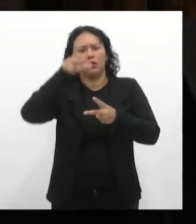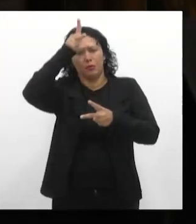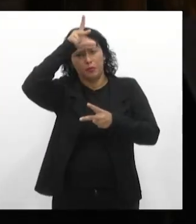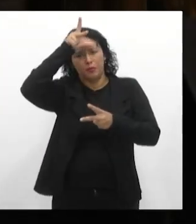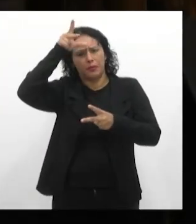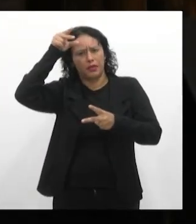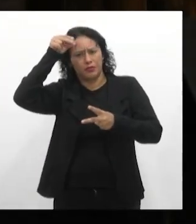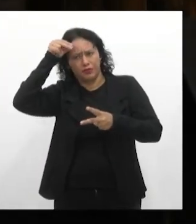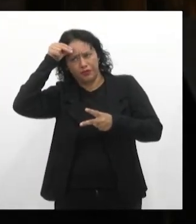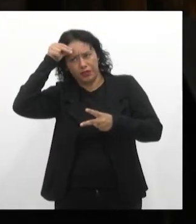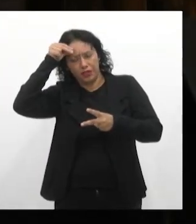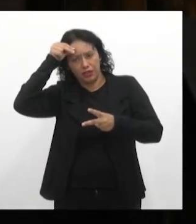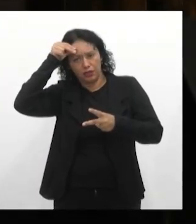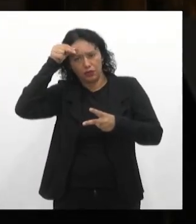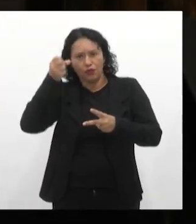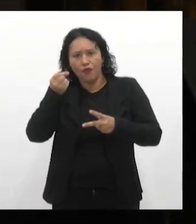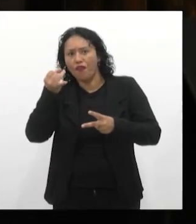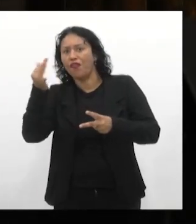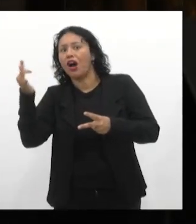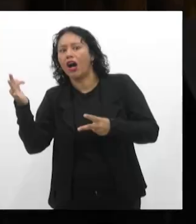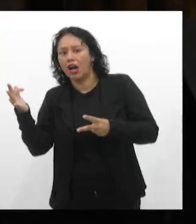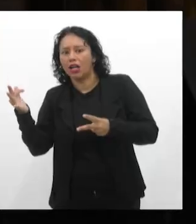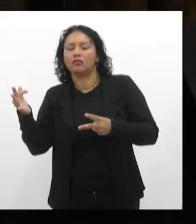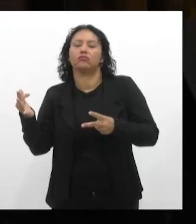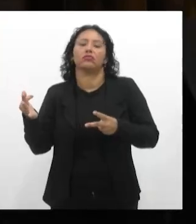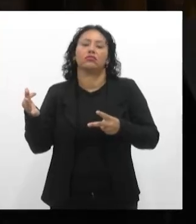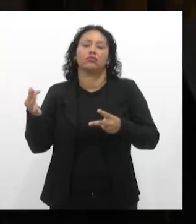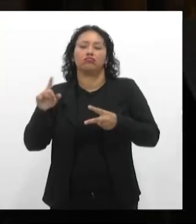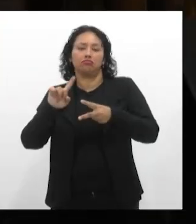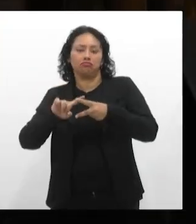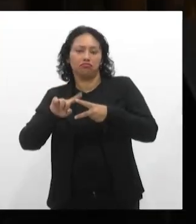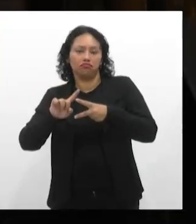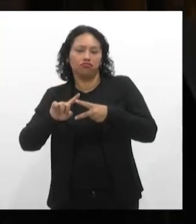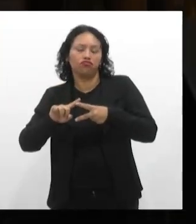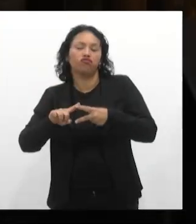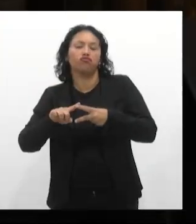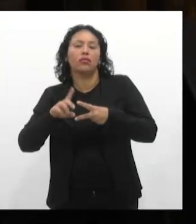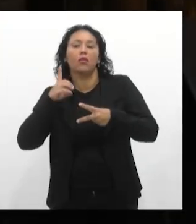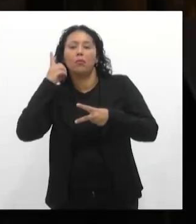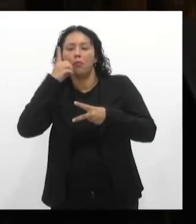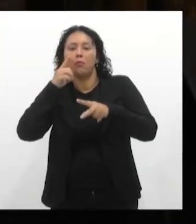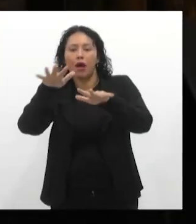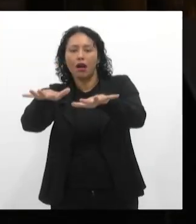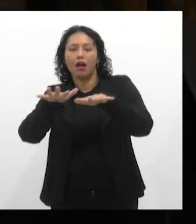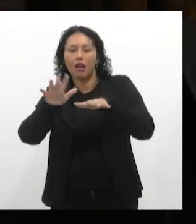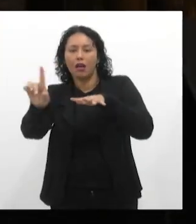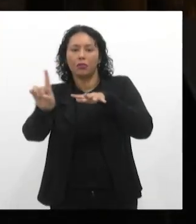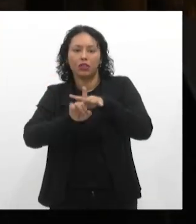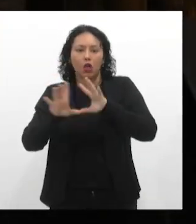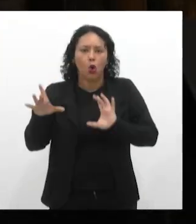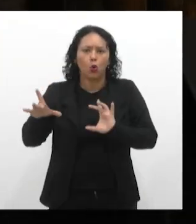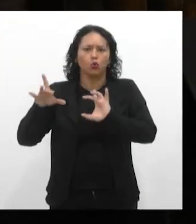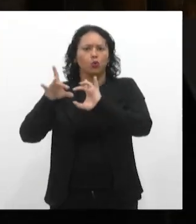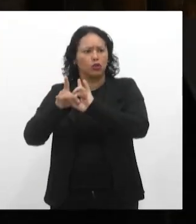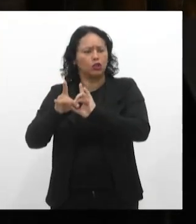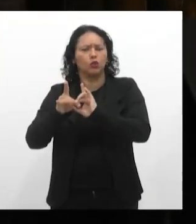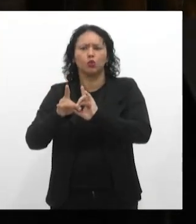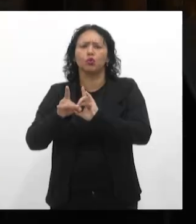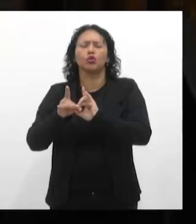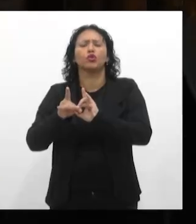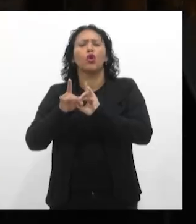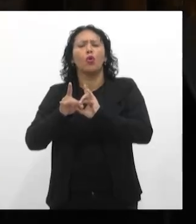prefeitos no plural, parlamentares, unidos em defesa da